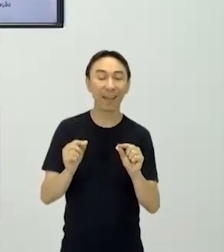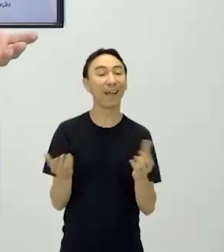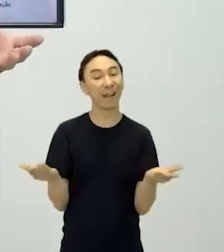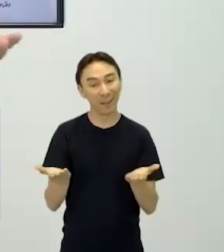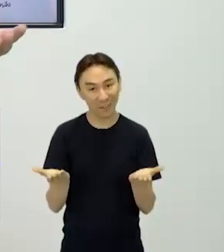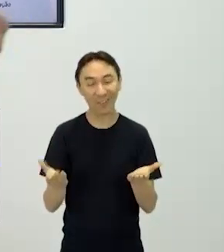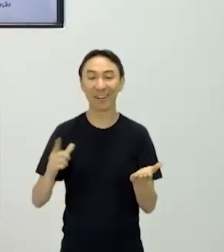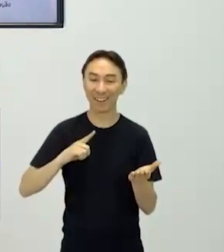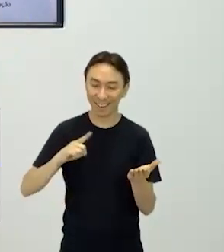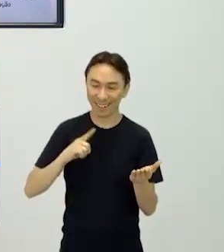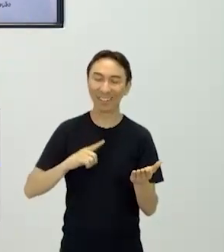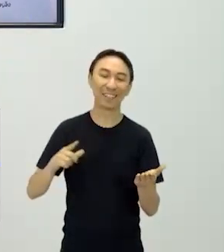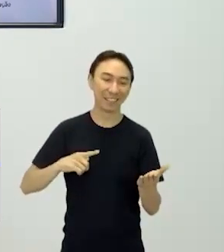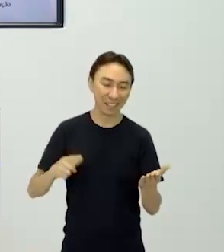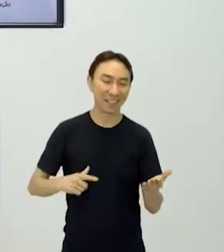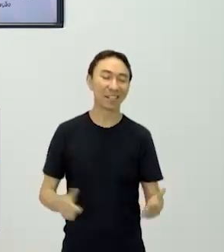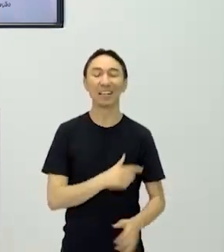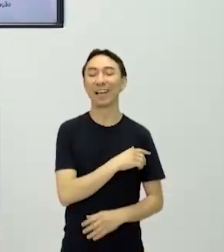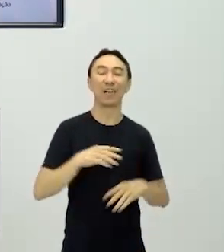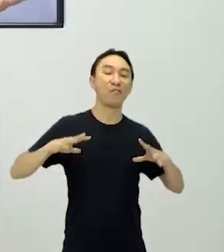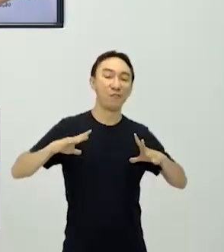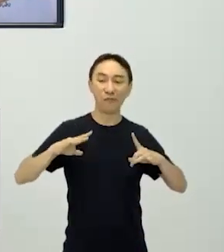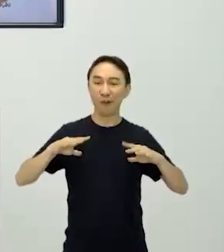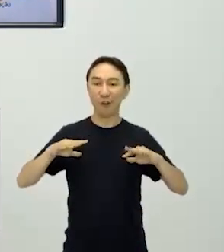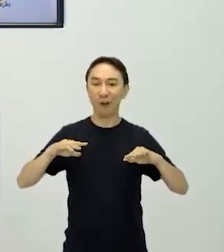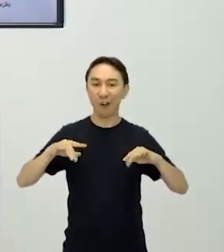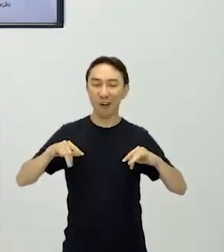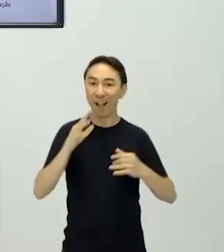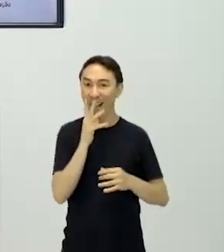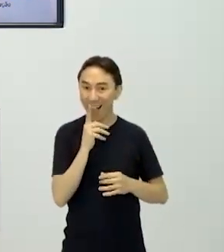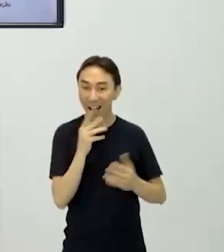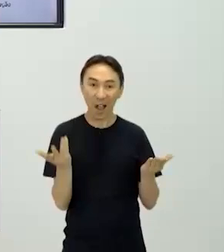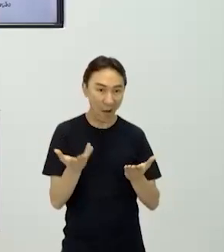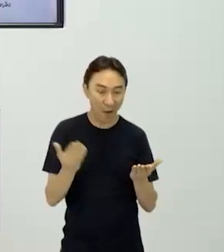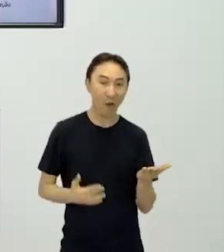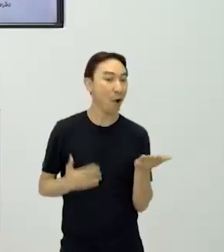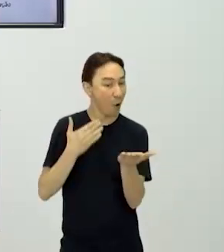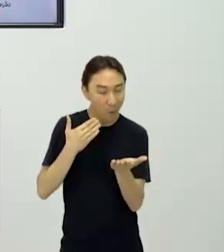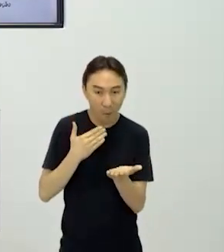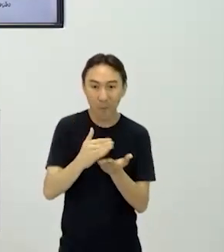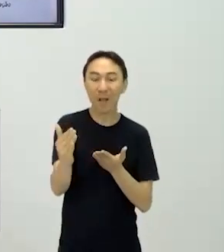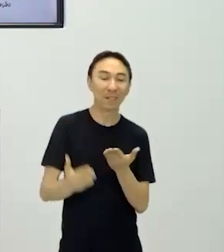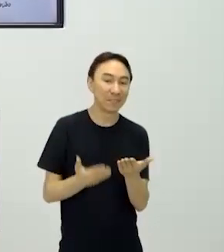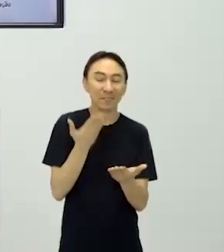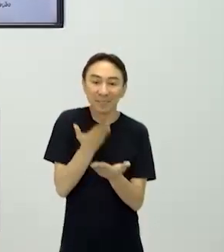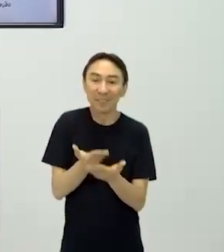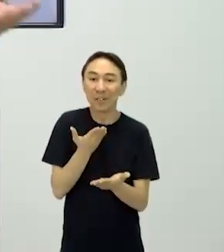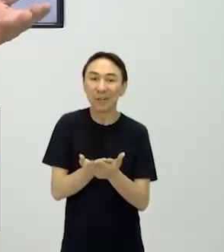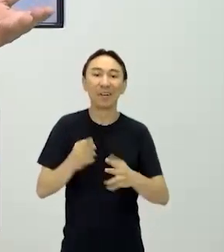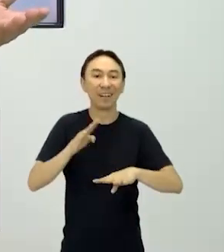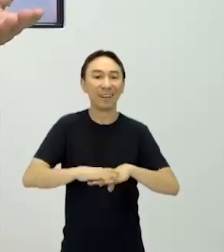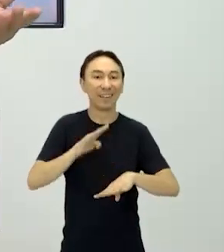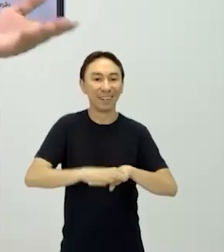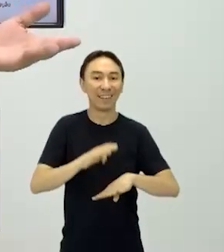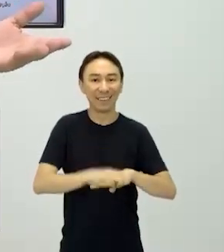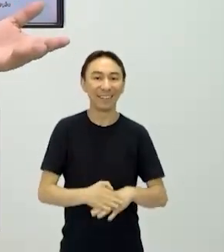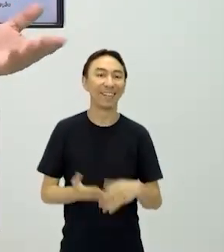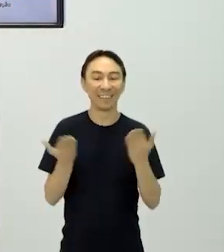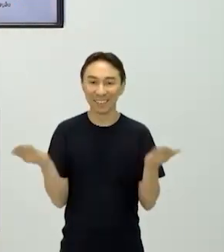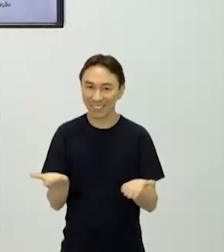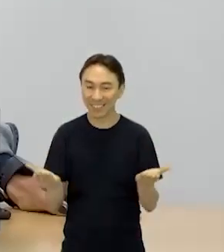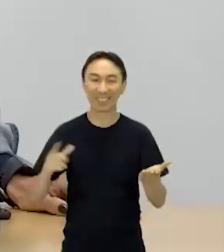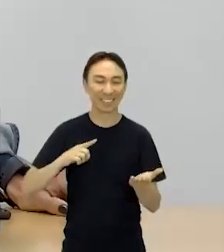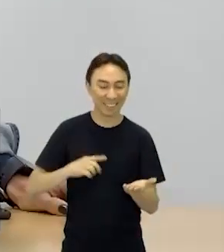matemática depois de um feriadão prolongado? Mas nada, né? Melhor do que isso, só uma aula com ela, Viviane Leal. Bom